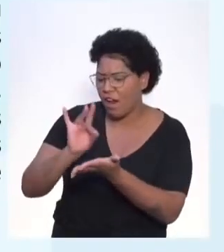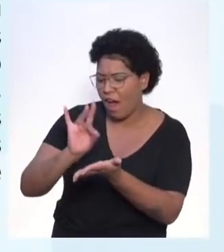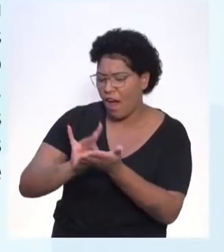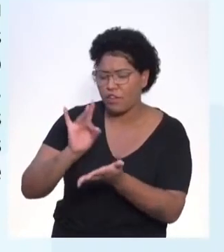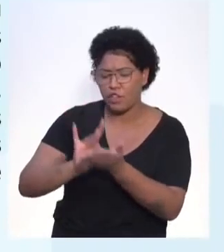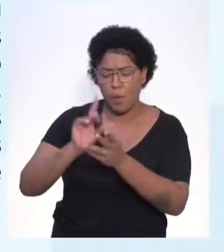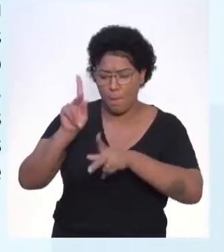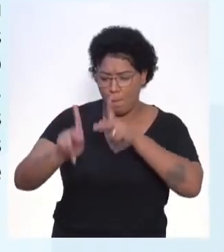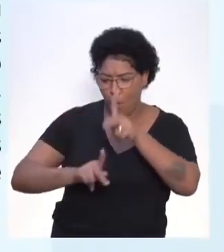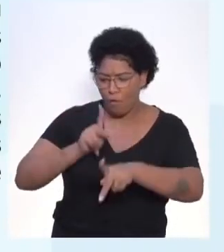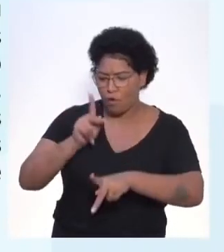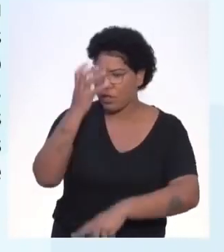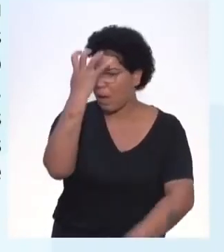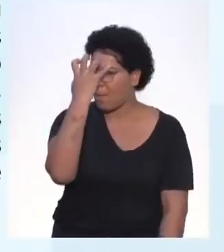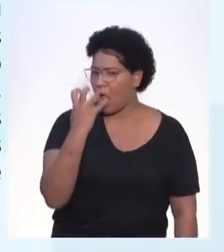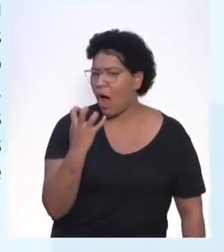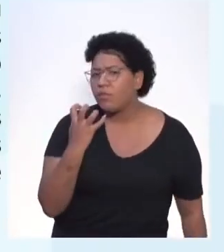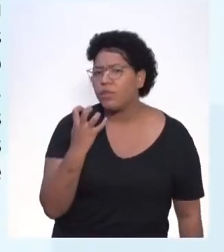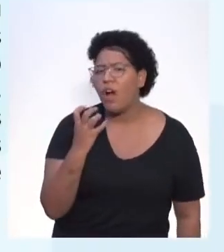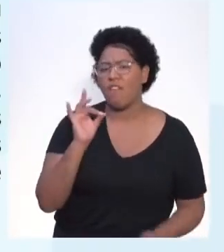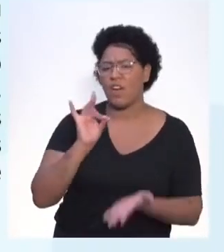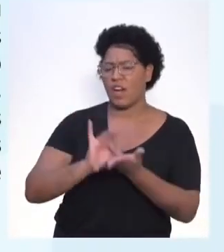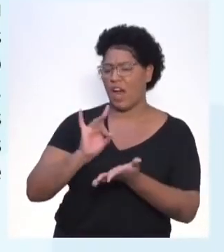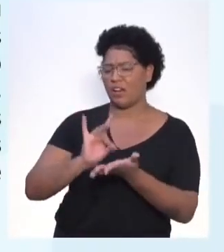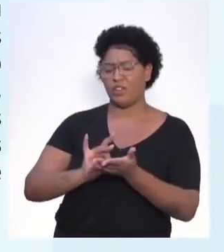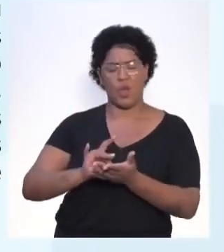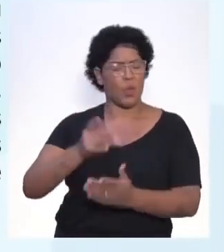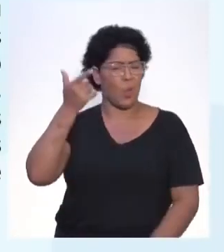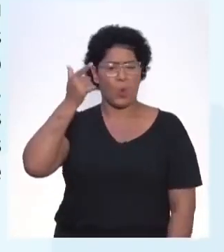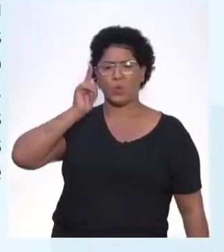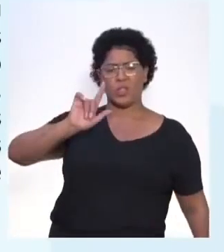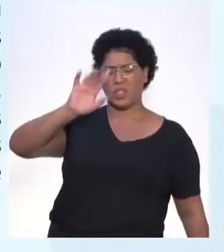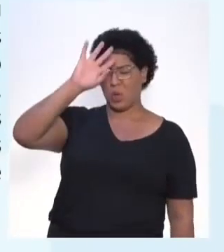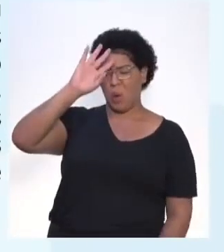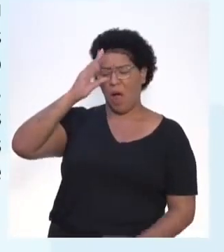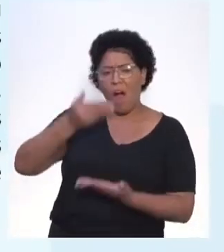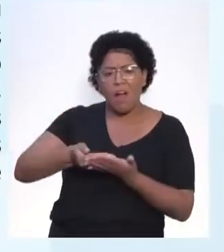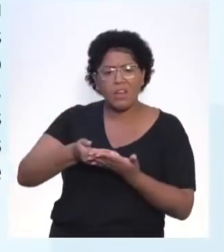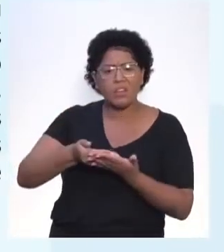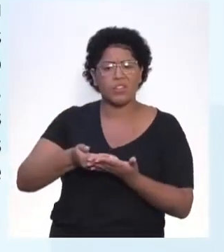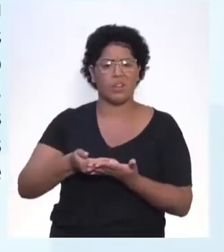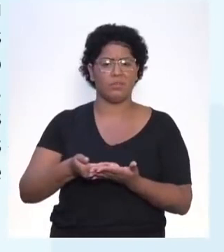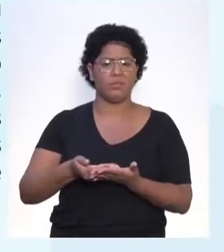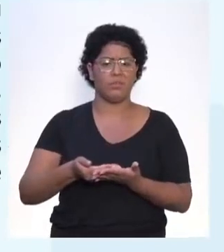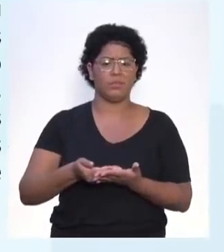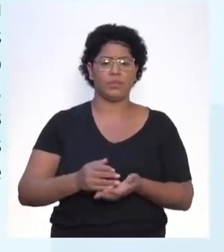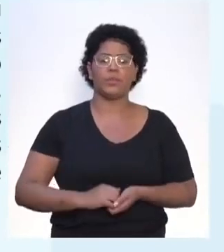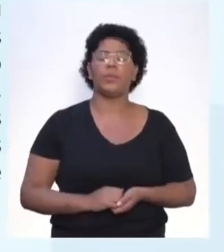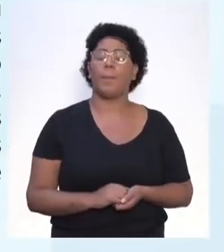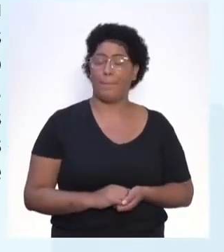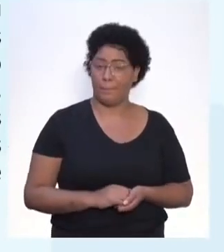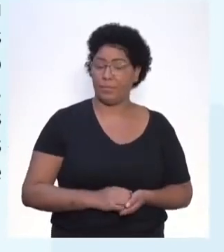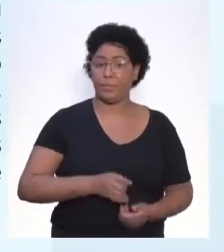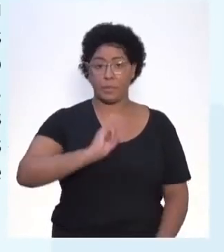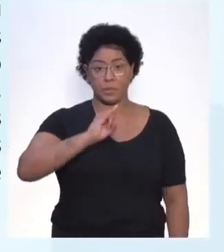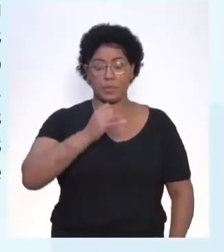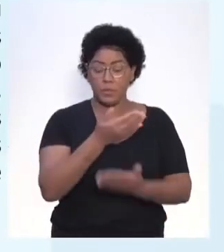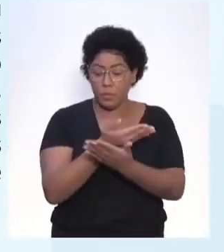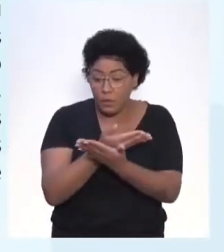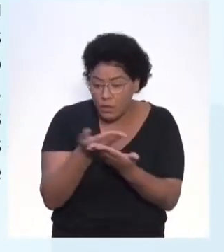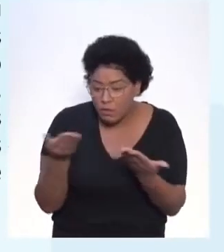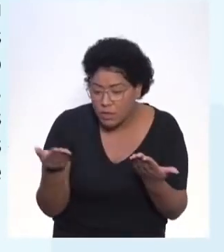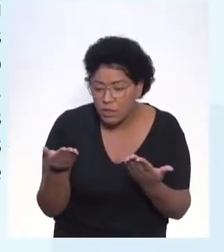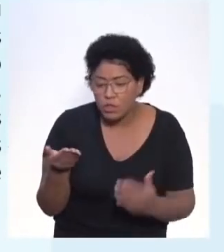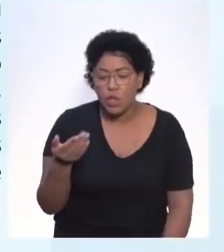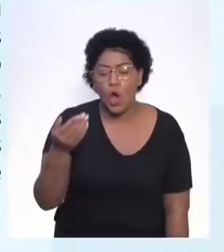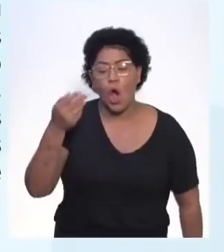dos Ashanti acabou? Não posso acreditar, não pode ser. Devo dizer isso. Se vocês,